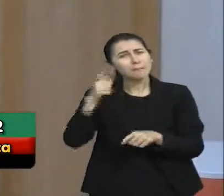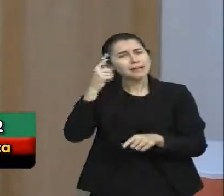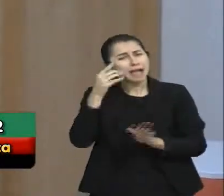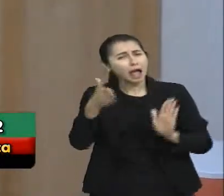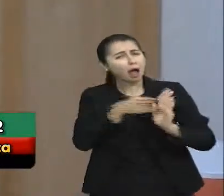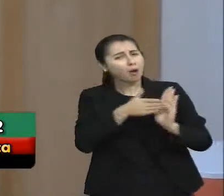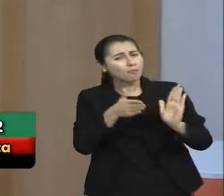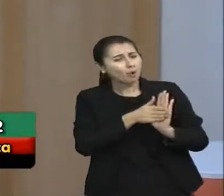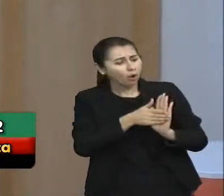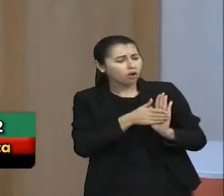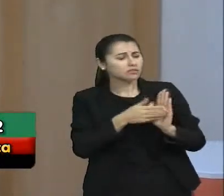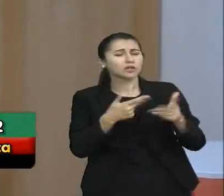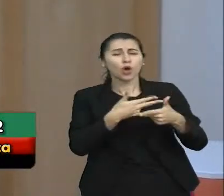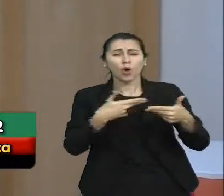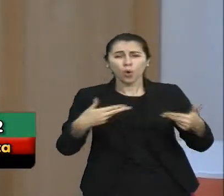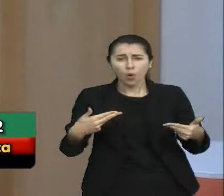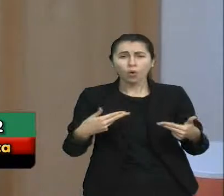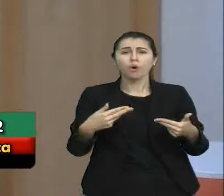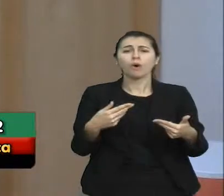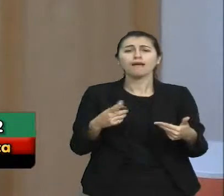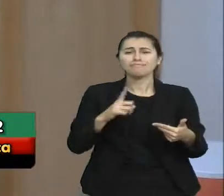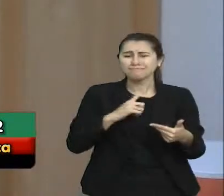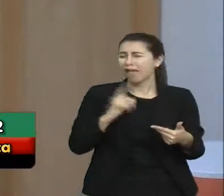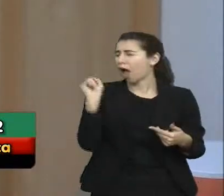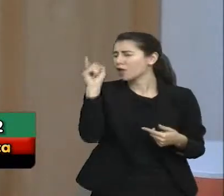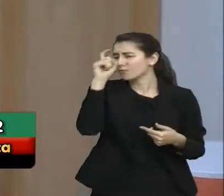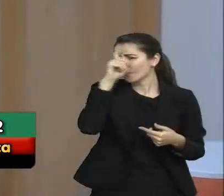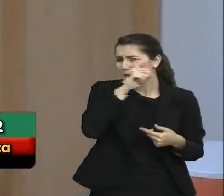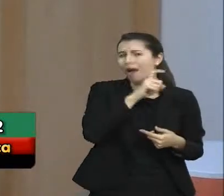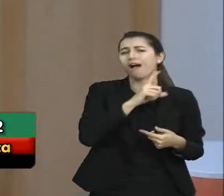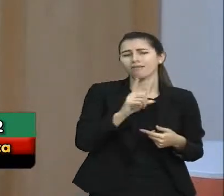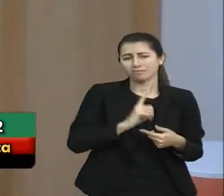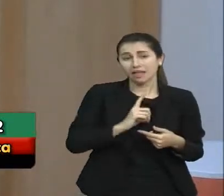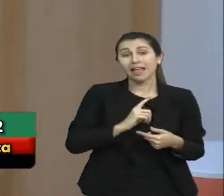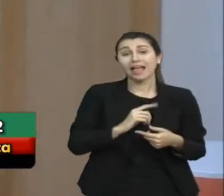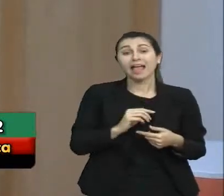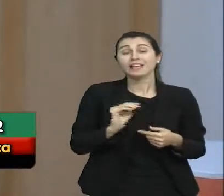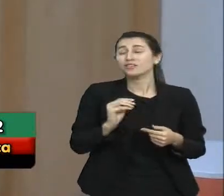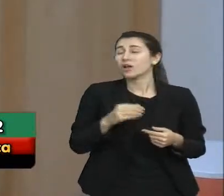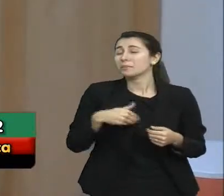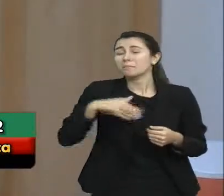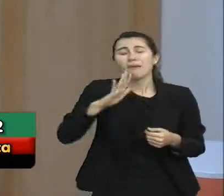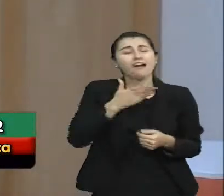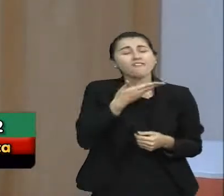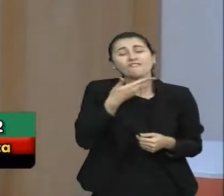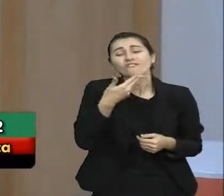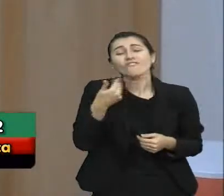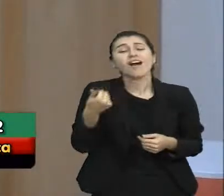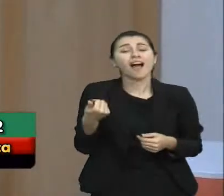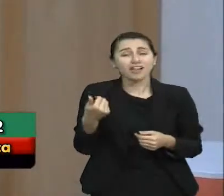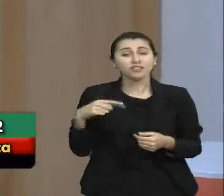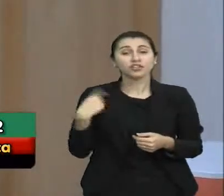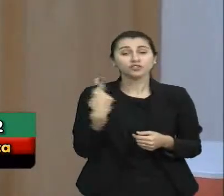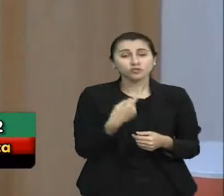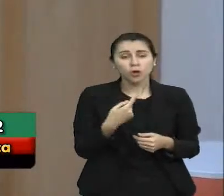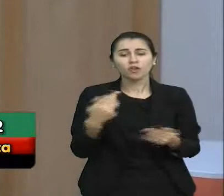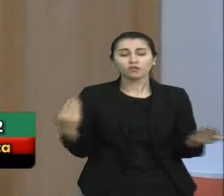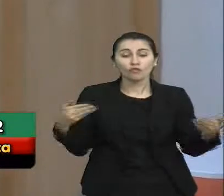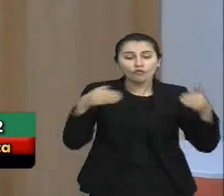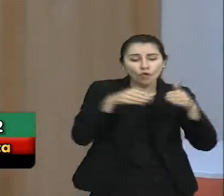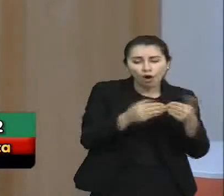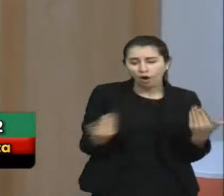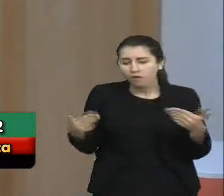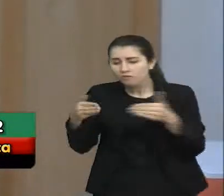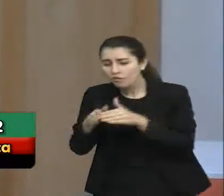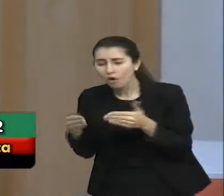as dificuldades que tem, né? Que aí ficaria mais fácil até para a gente poder, que a gente vai aos locais fiscalizar.